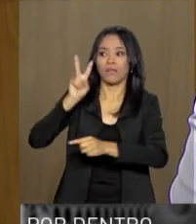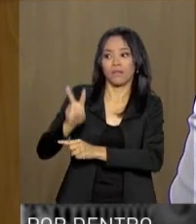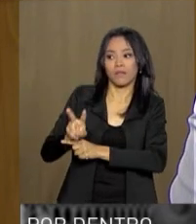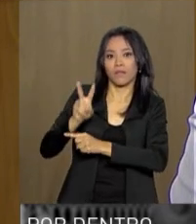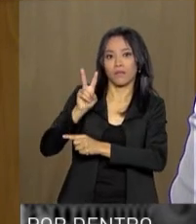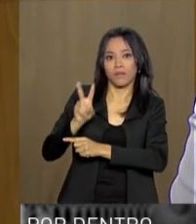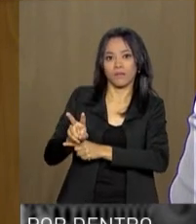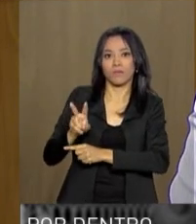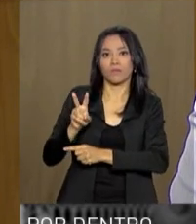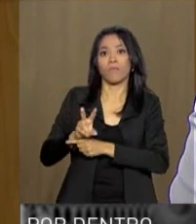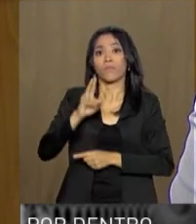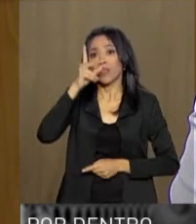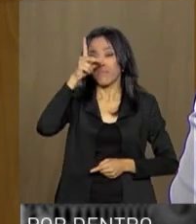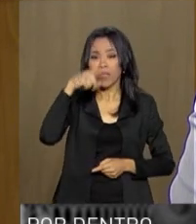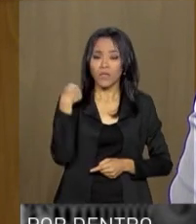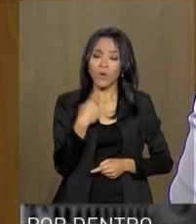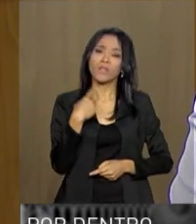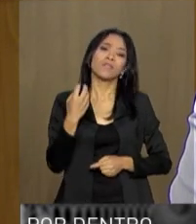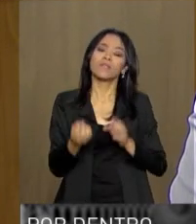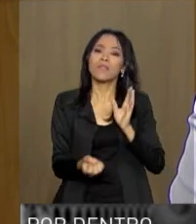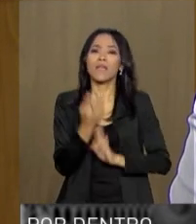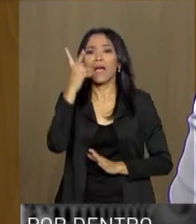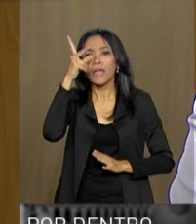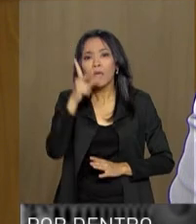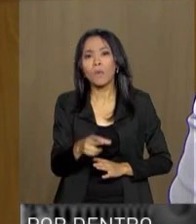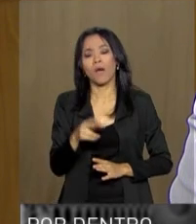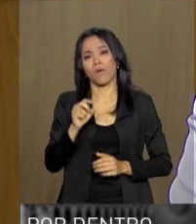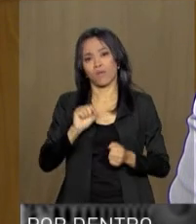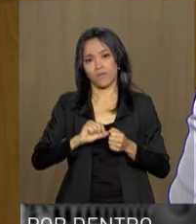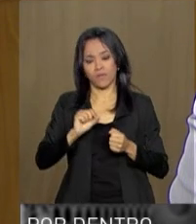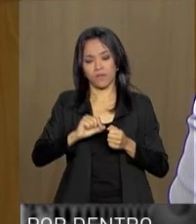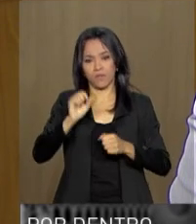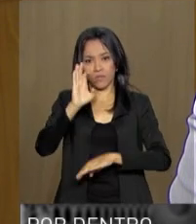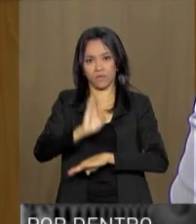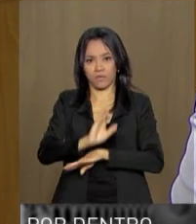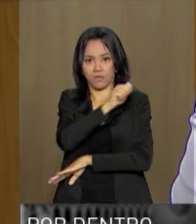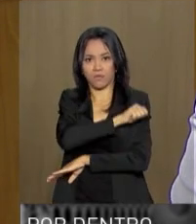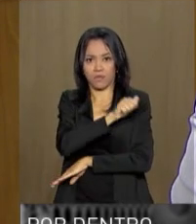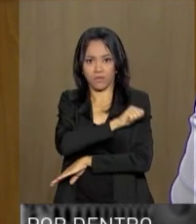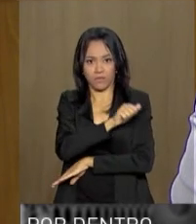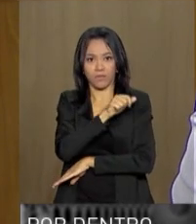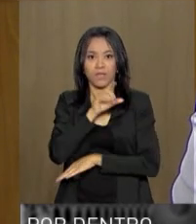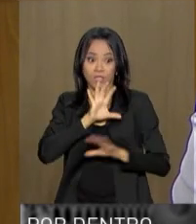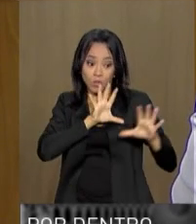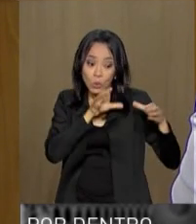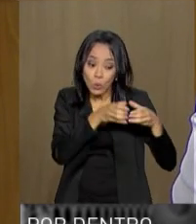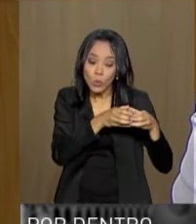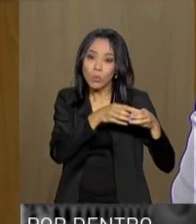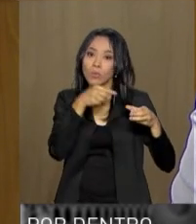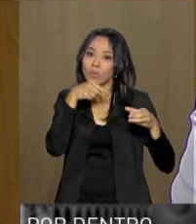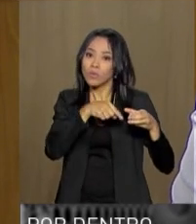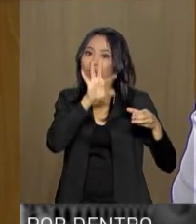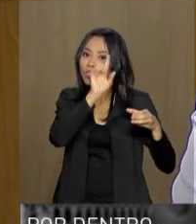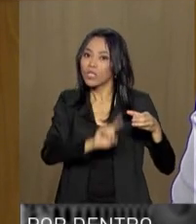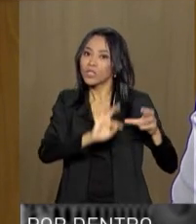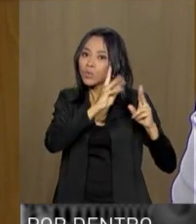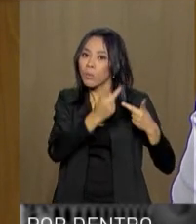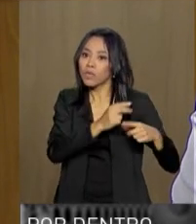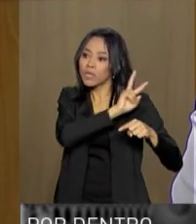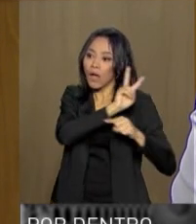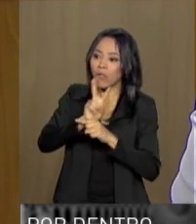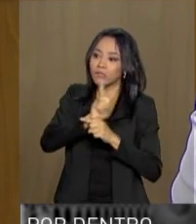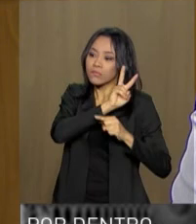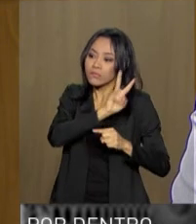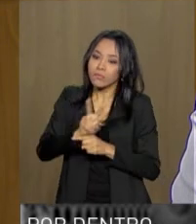a observá rio em todo o país o importante é nunca deixar clara a posição do ministério de direitos humanos ministério direitos